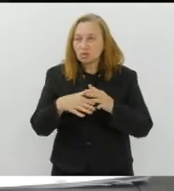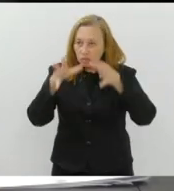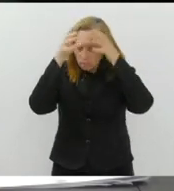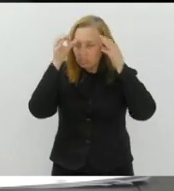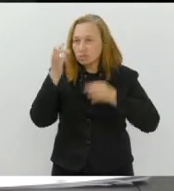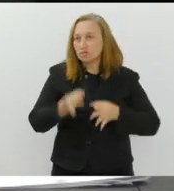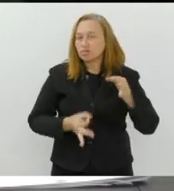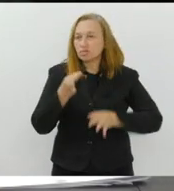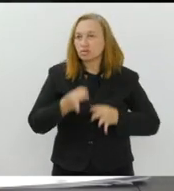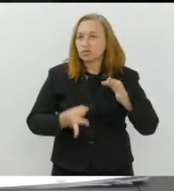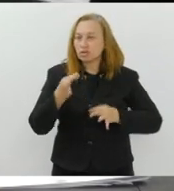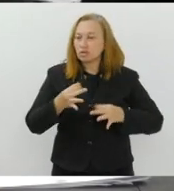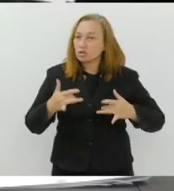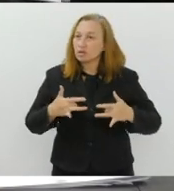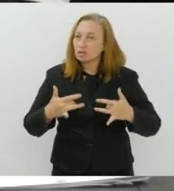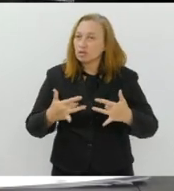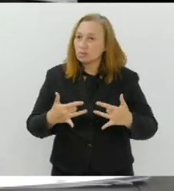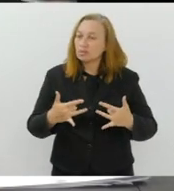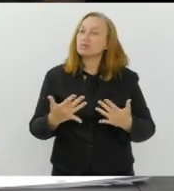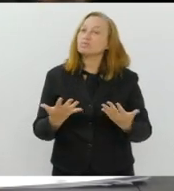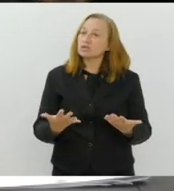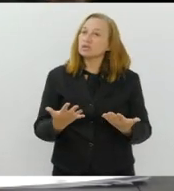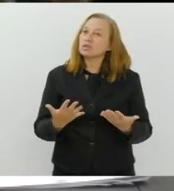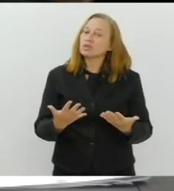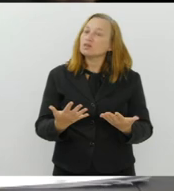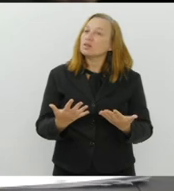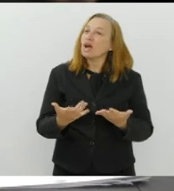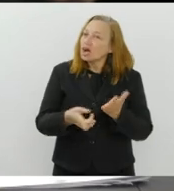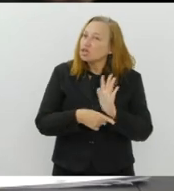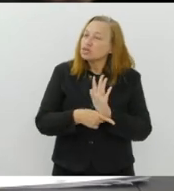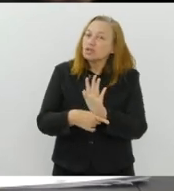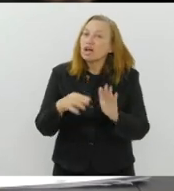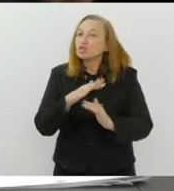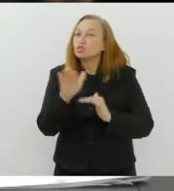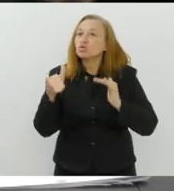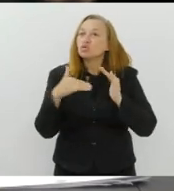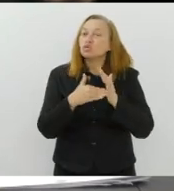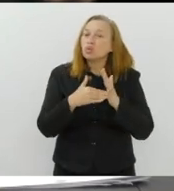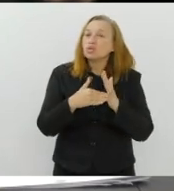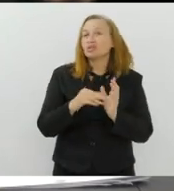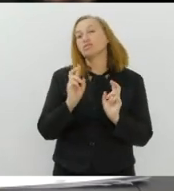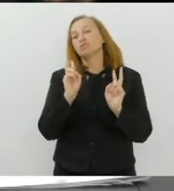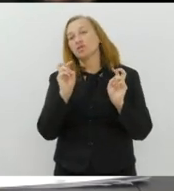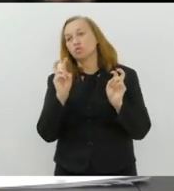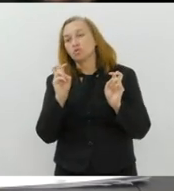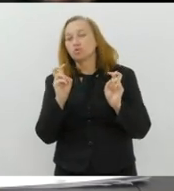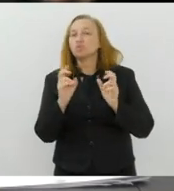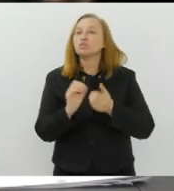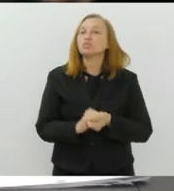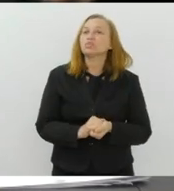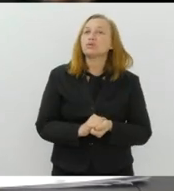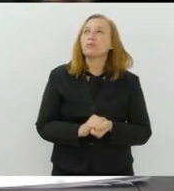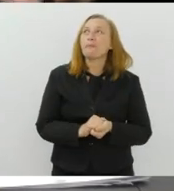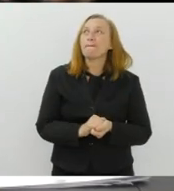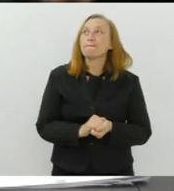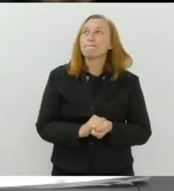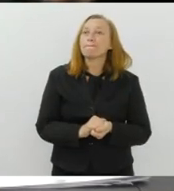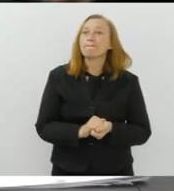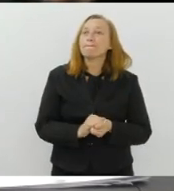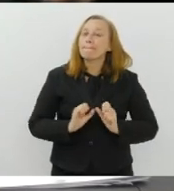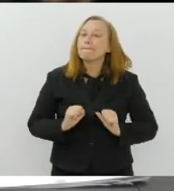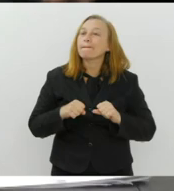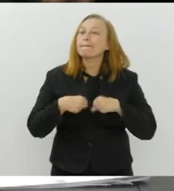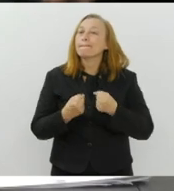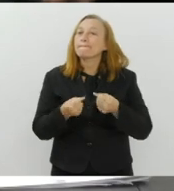solícito conosco, dizendo que estava à disposição para tentar mitigar todas as situações, tentar fazer um